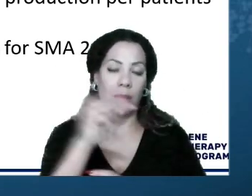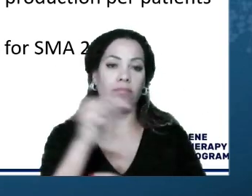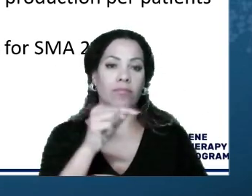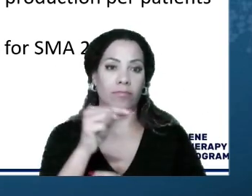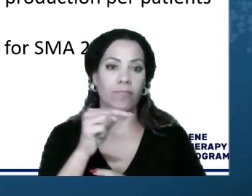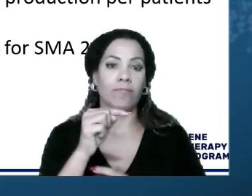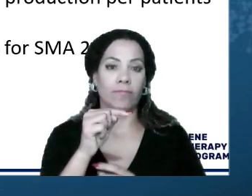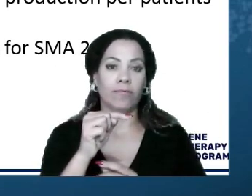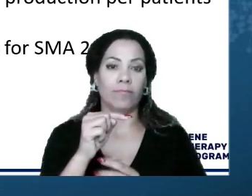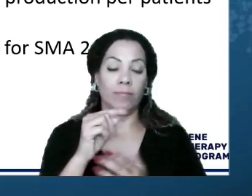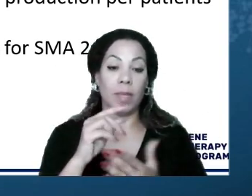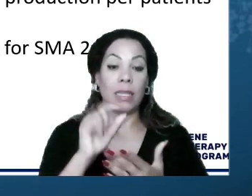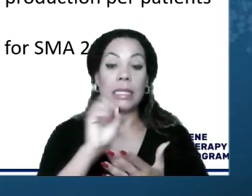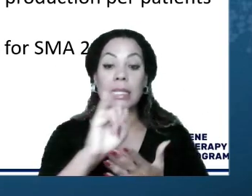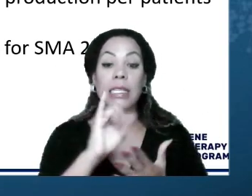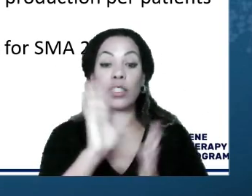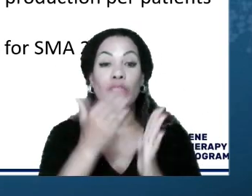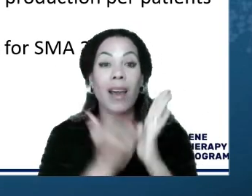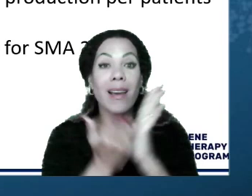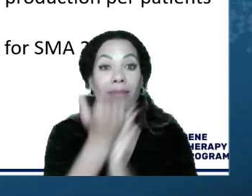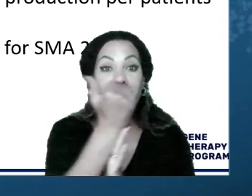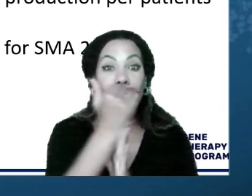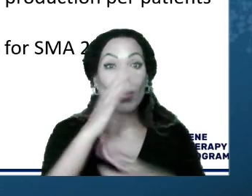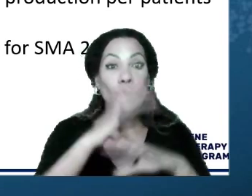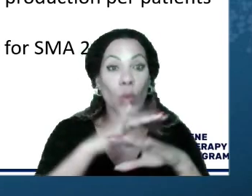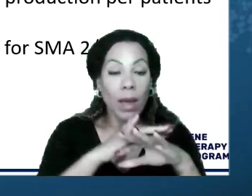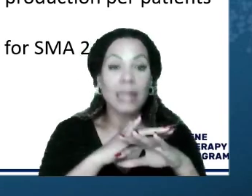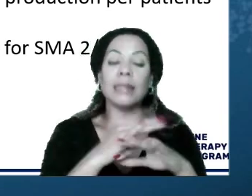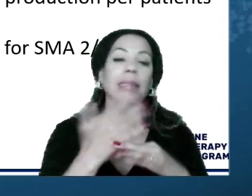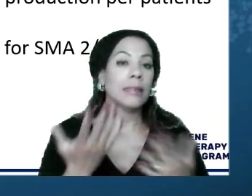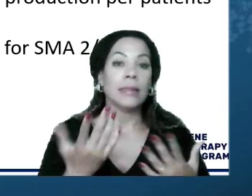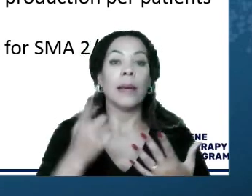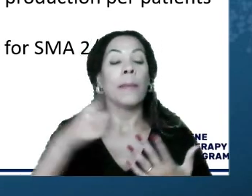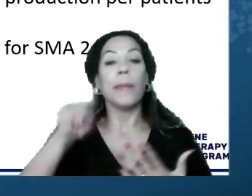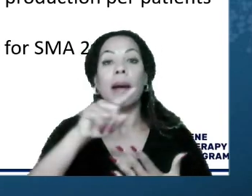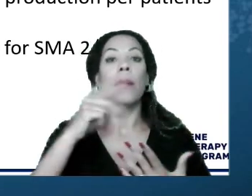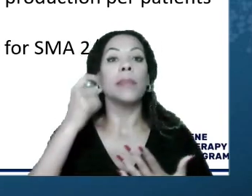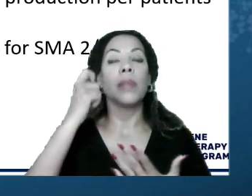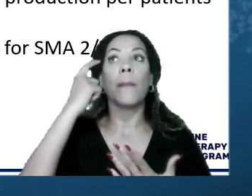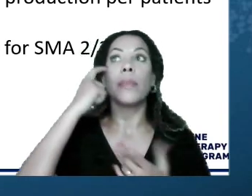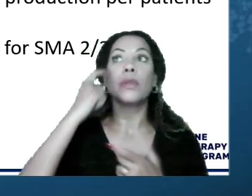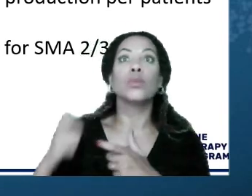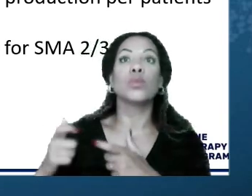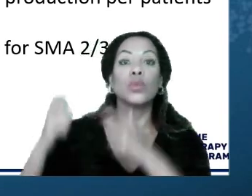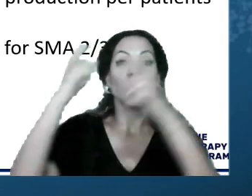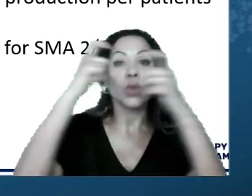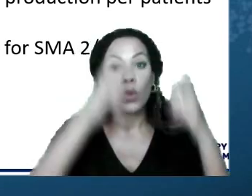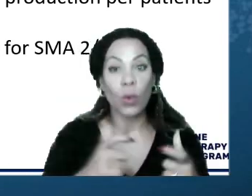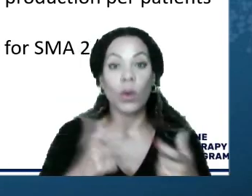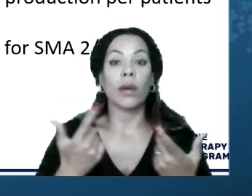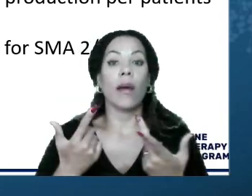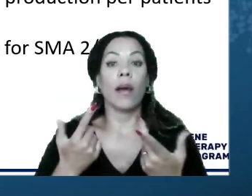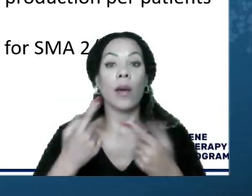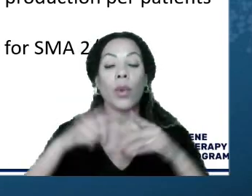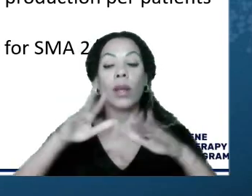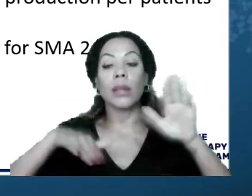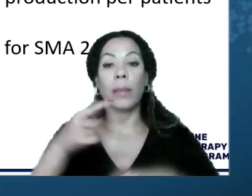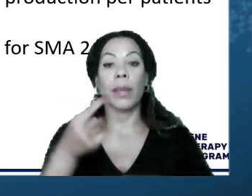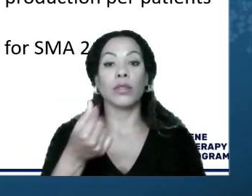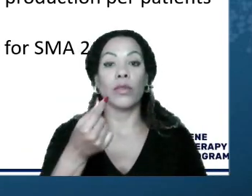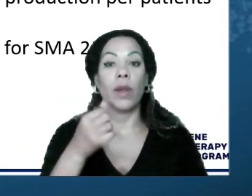a versão atenuada dessa doença. Então, isso considera as geografias e custa mais de 2 milhões de dólares,